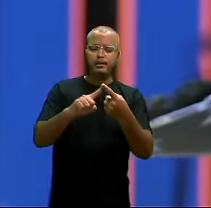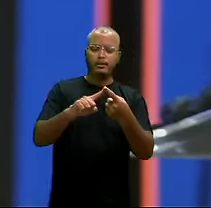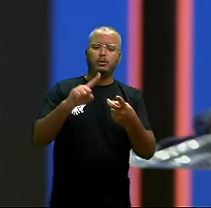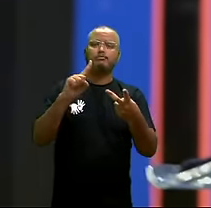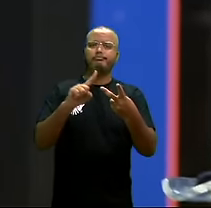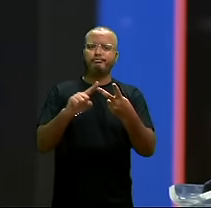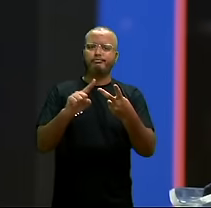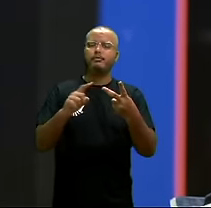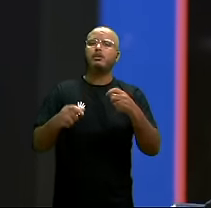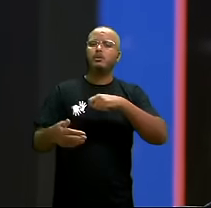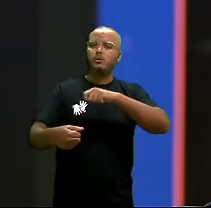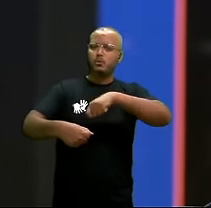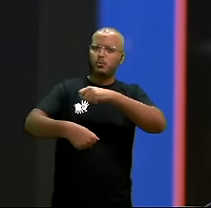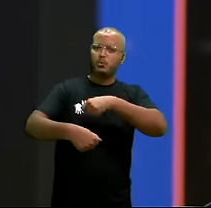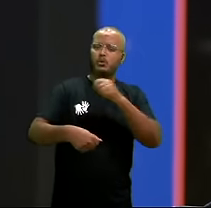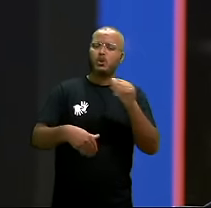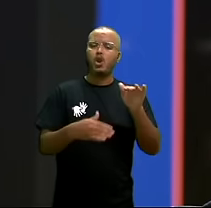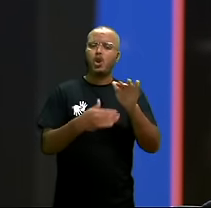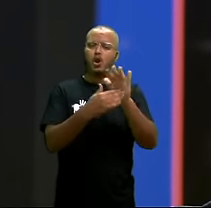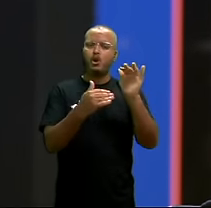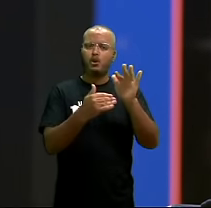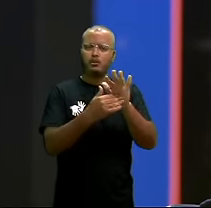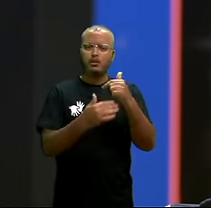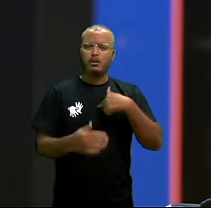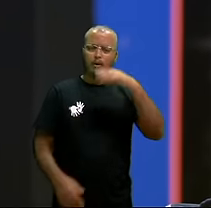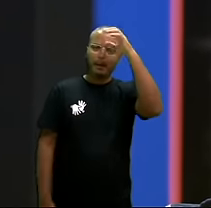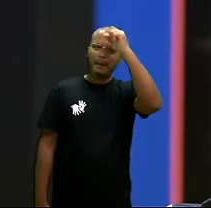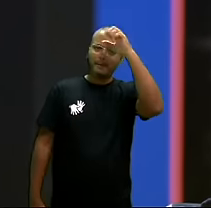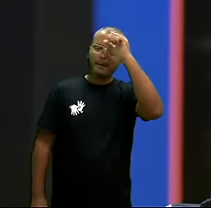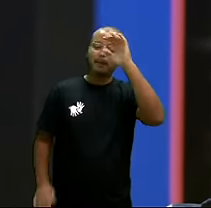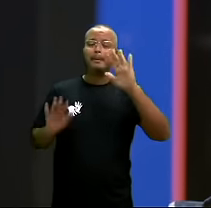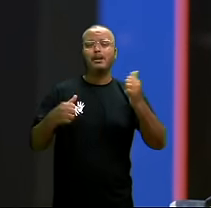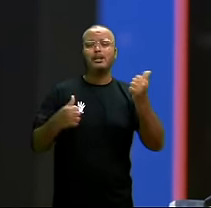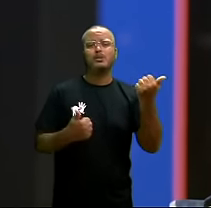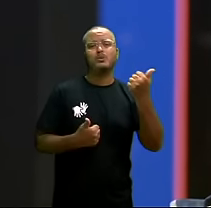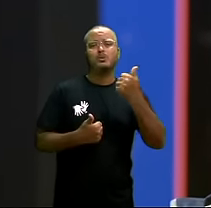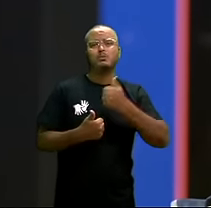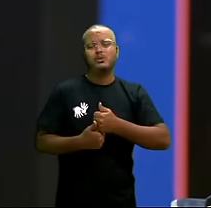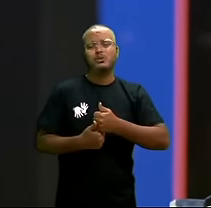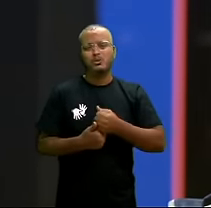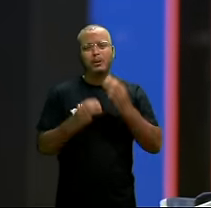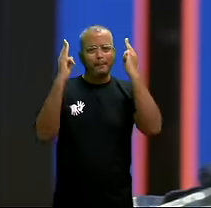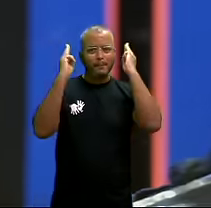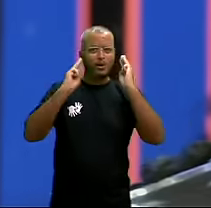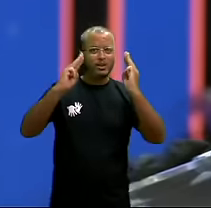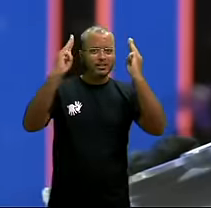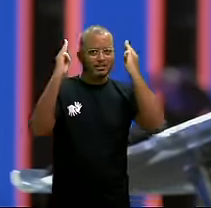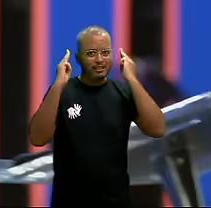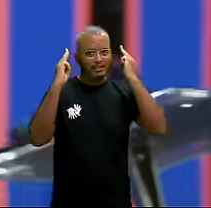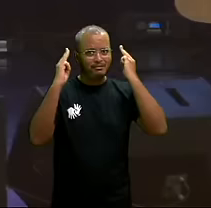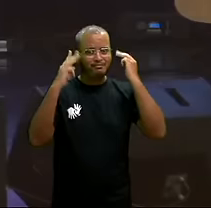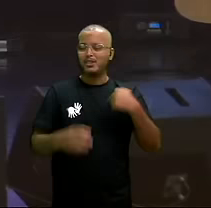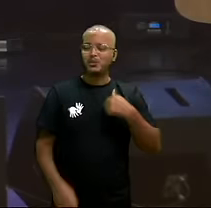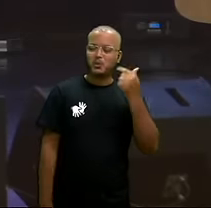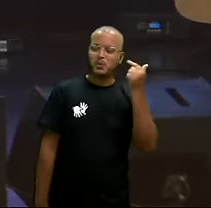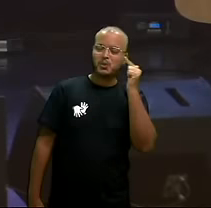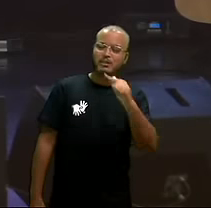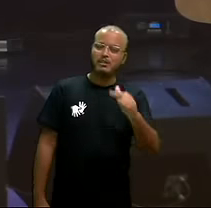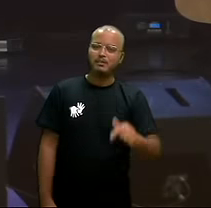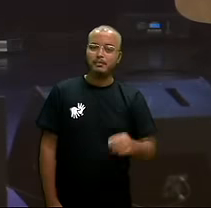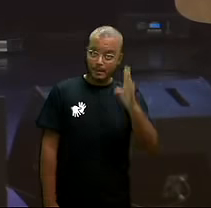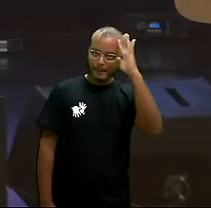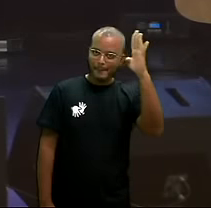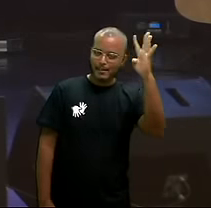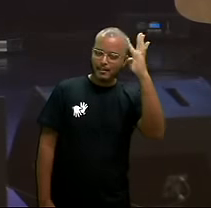cozinhar. No louvor, eu aprendo a cantar. Agora, na moral, substituir Josué, Moisés, não dá, não. É por isso que você vê,